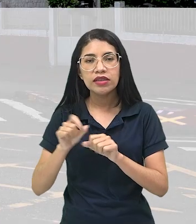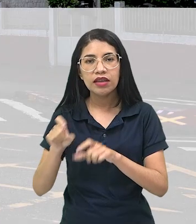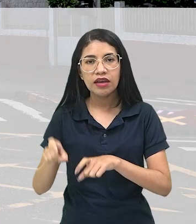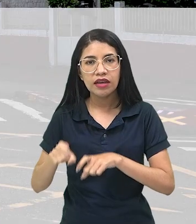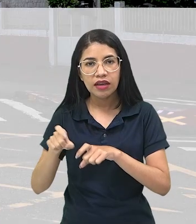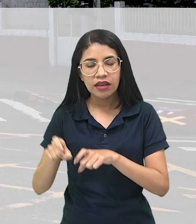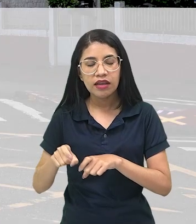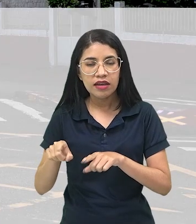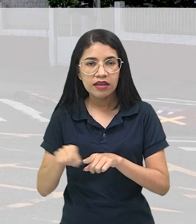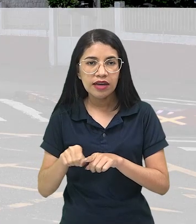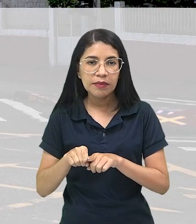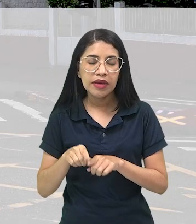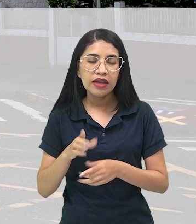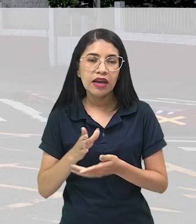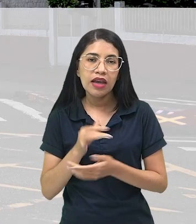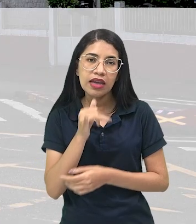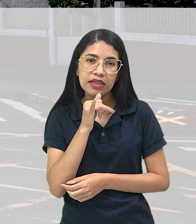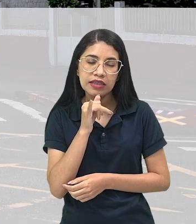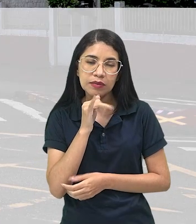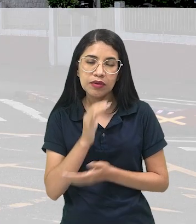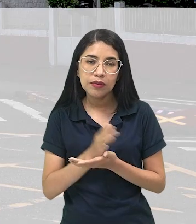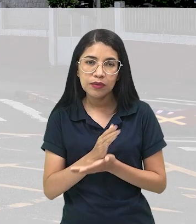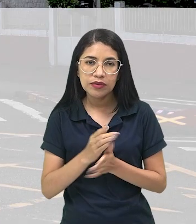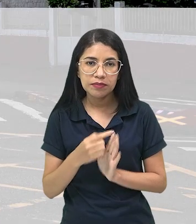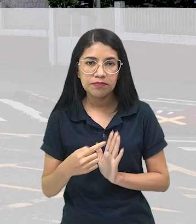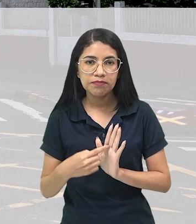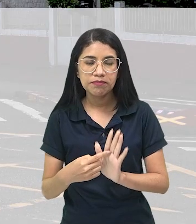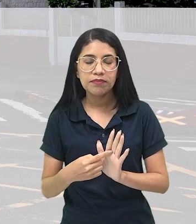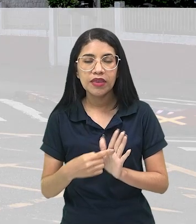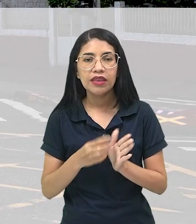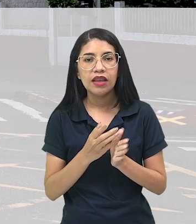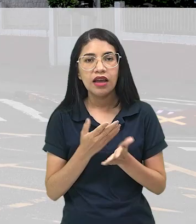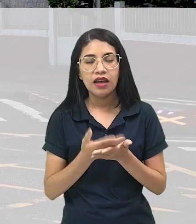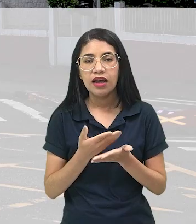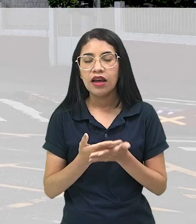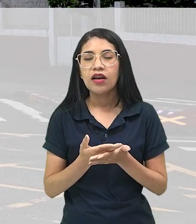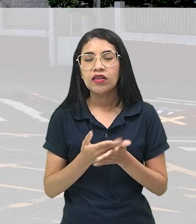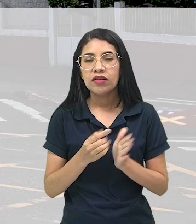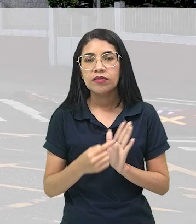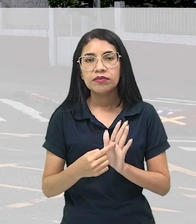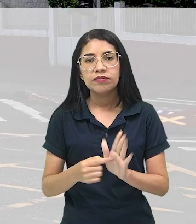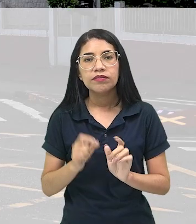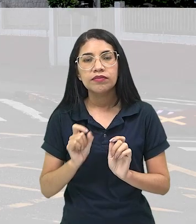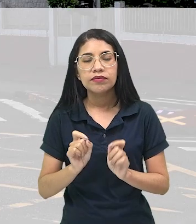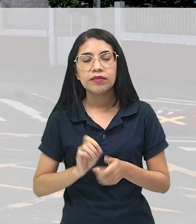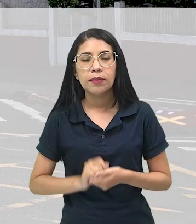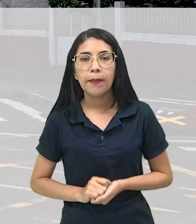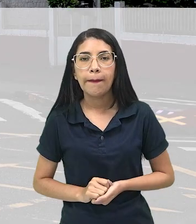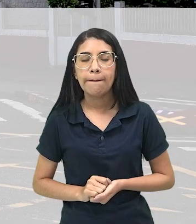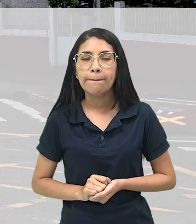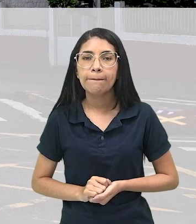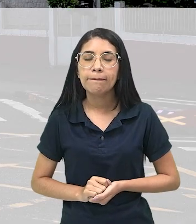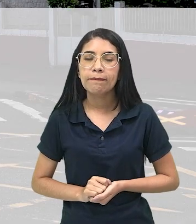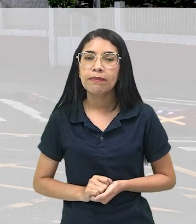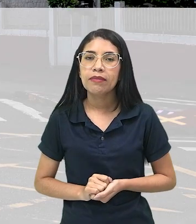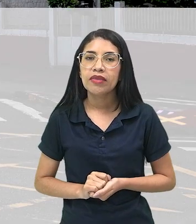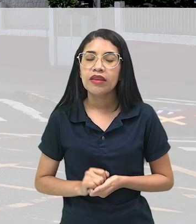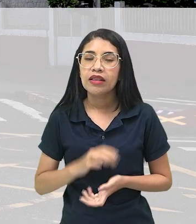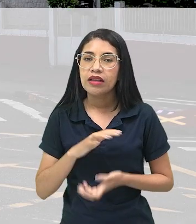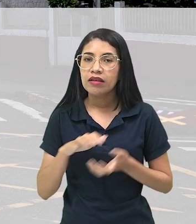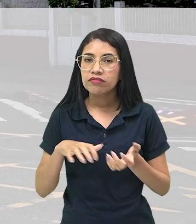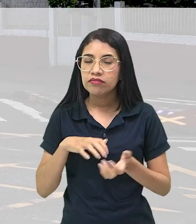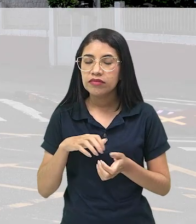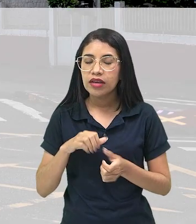agrária que tem alguns exemplos que a gente vai ver aqui, né, ao longo da nossa tela. Vamos dar uma olhada, então, né, na reforma